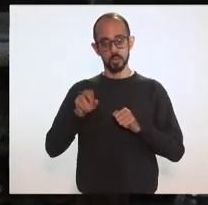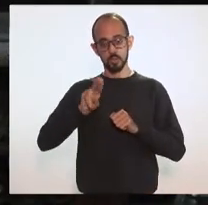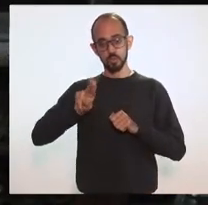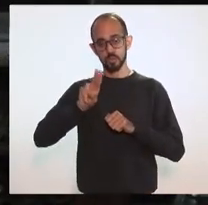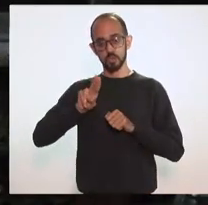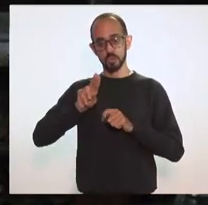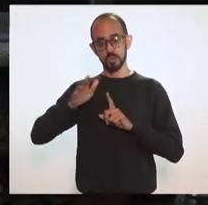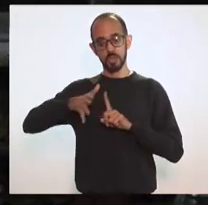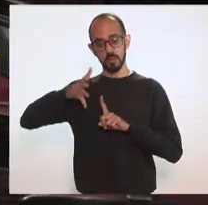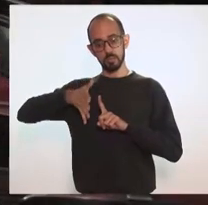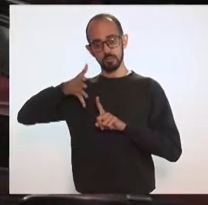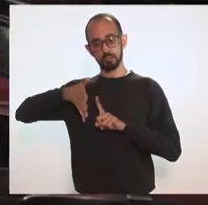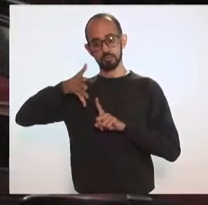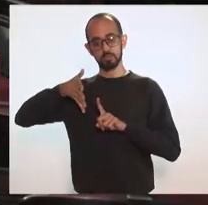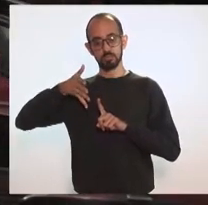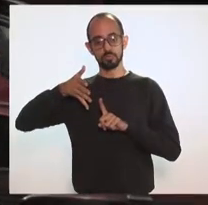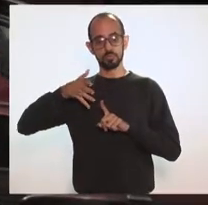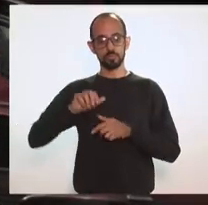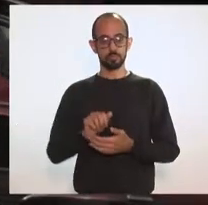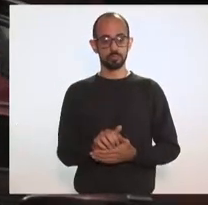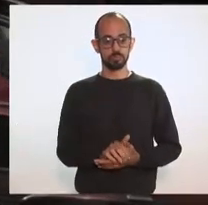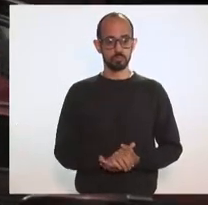como próxima hora do inscrito